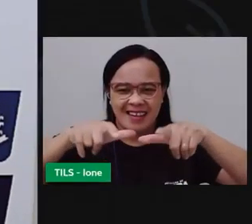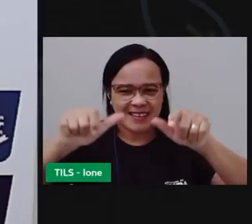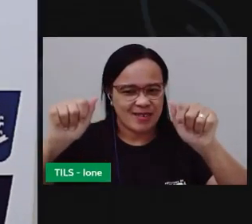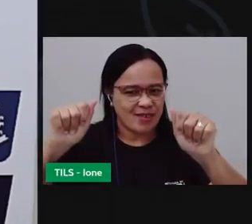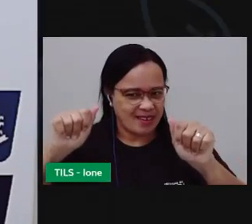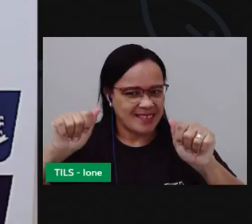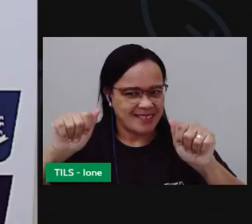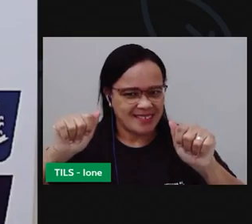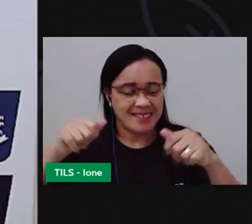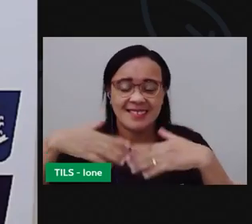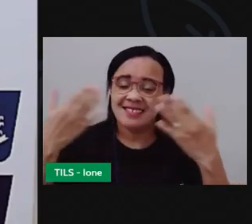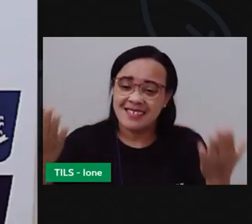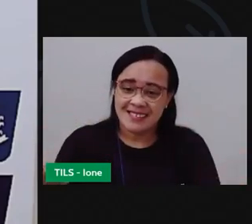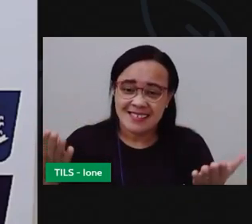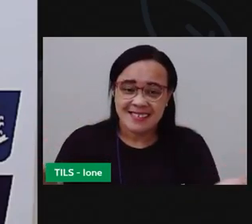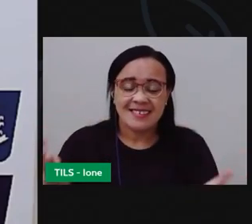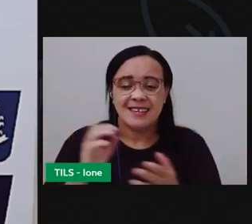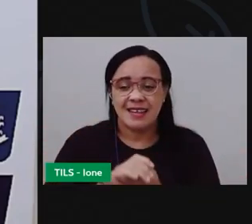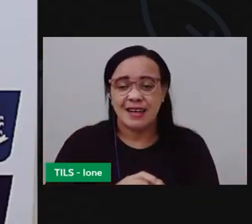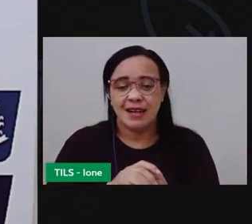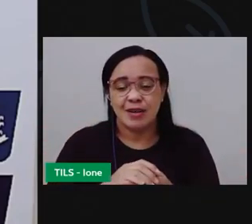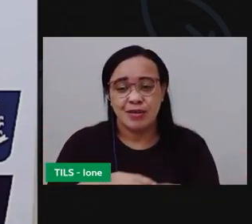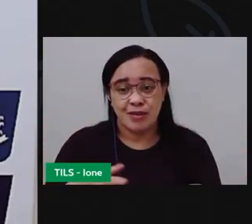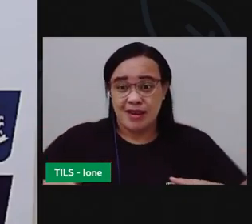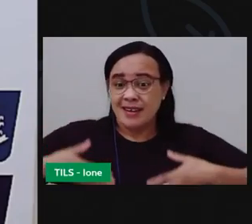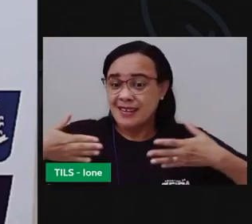Então, animados para começar?